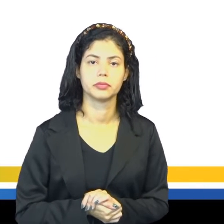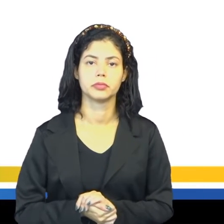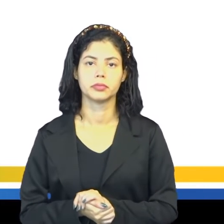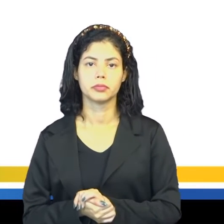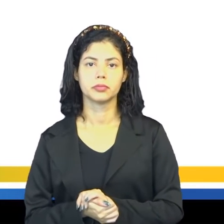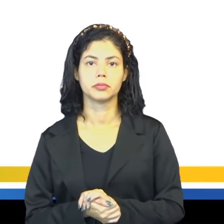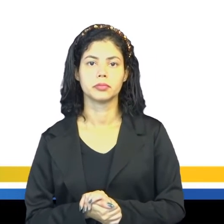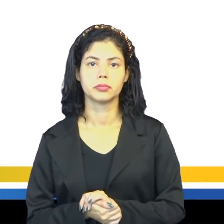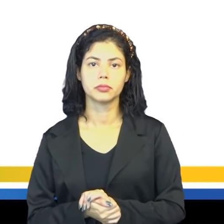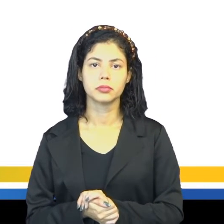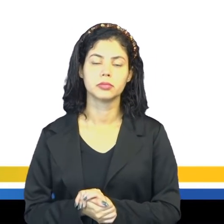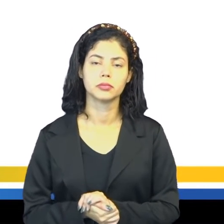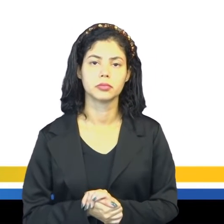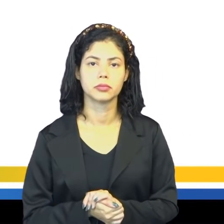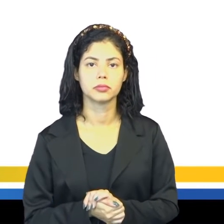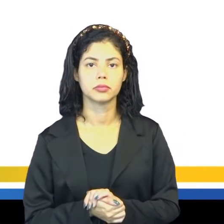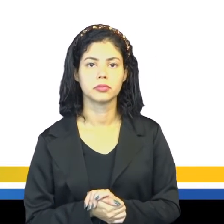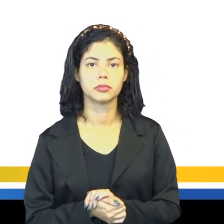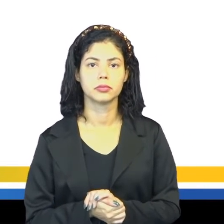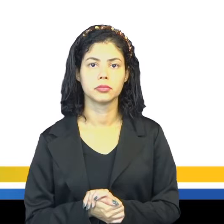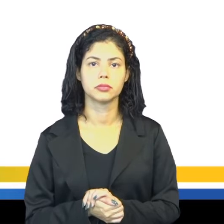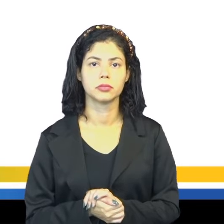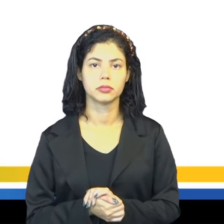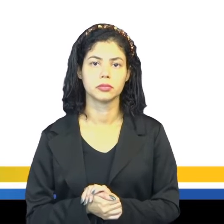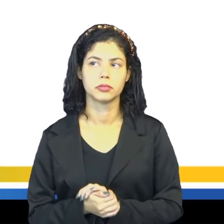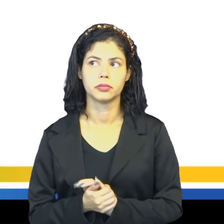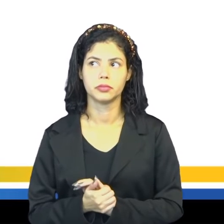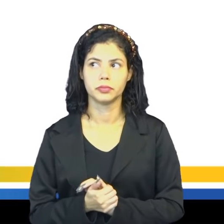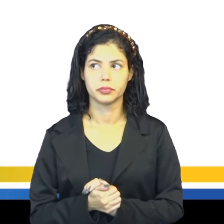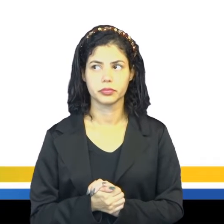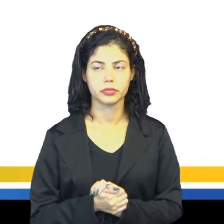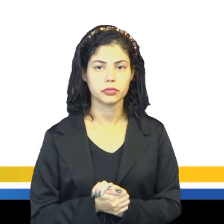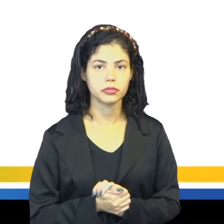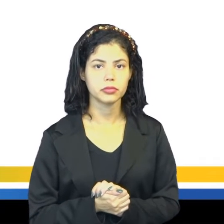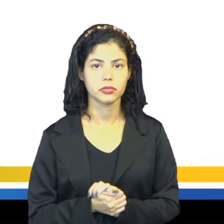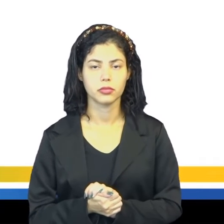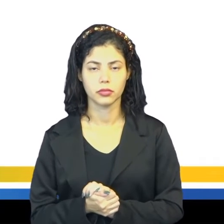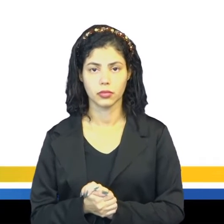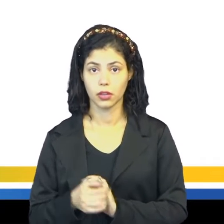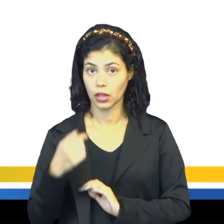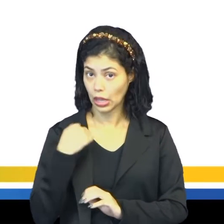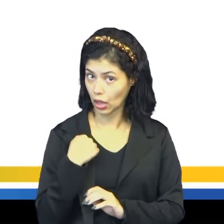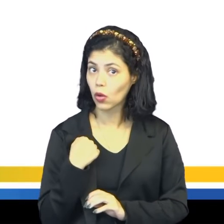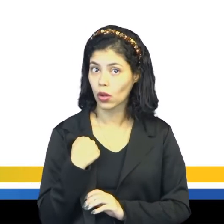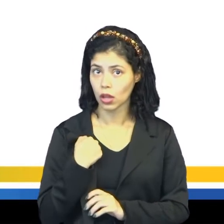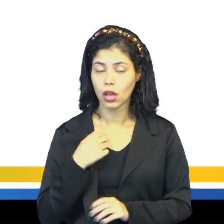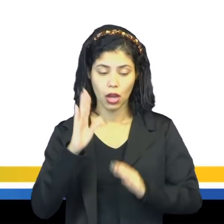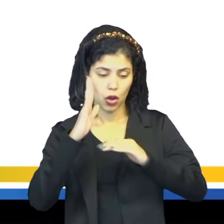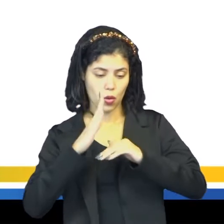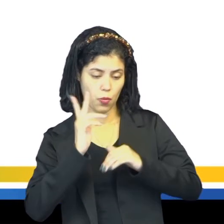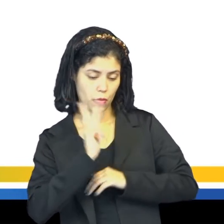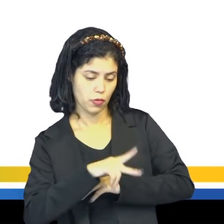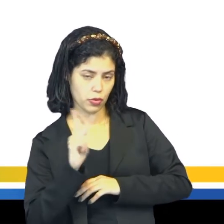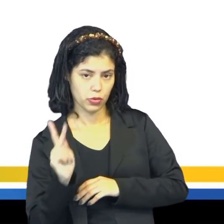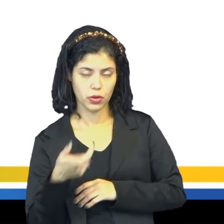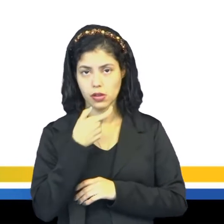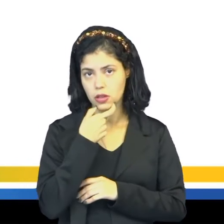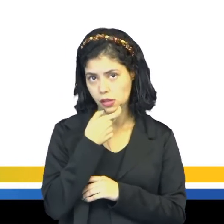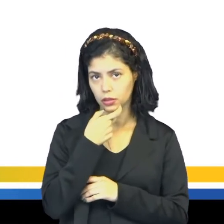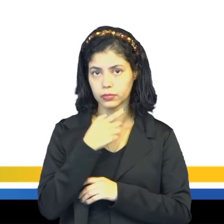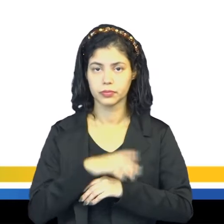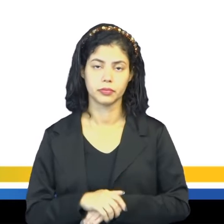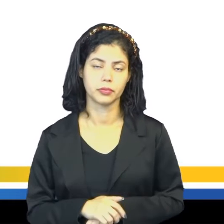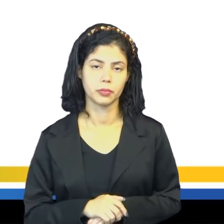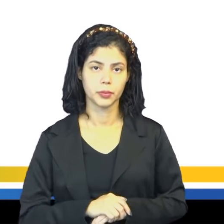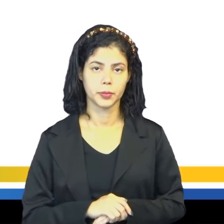de origem, né? Continuando, I am an English teacher. Eu sou uma professora de